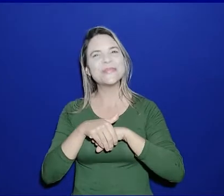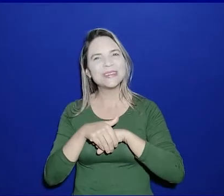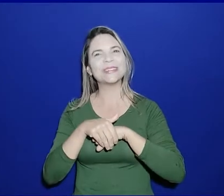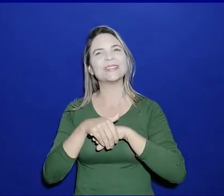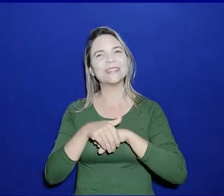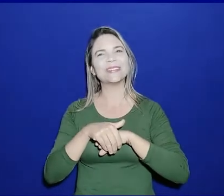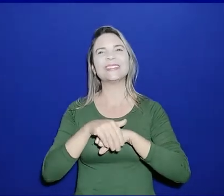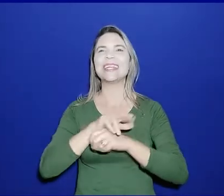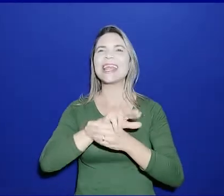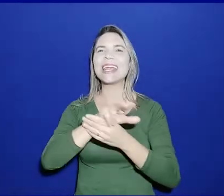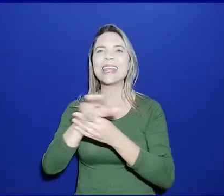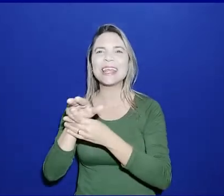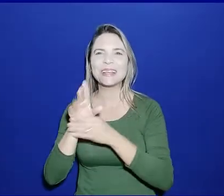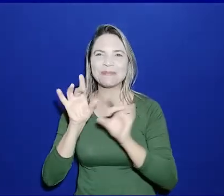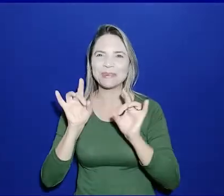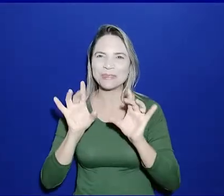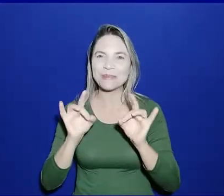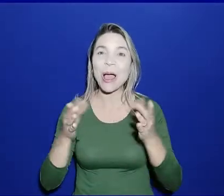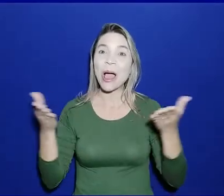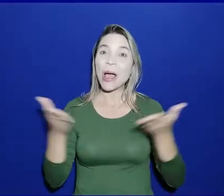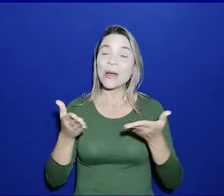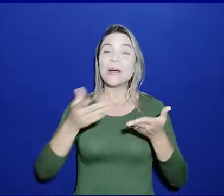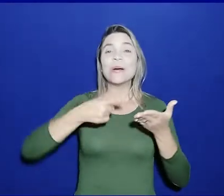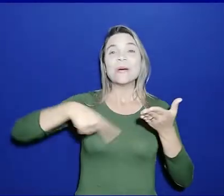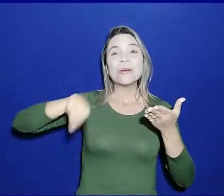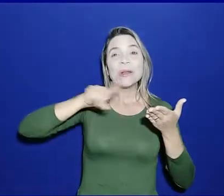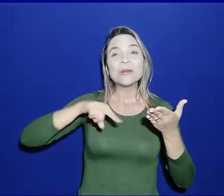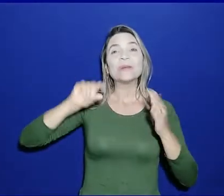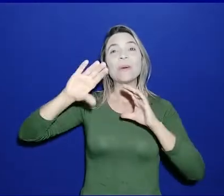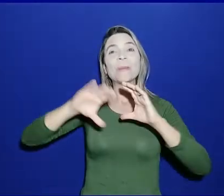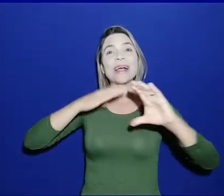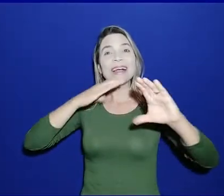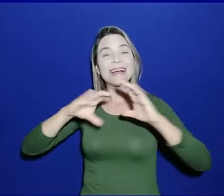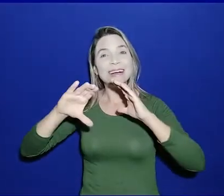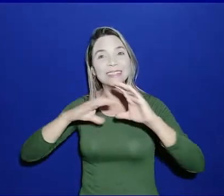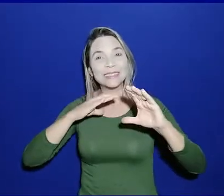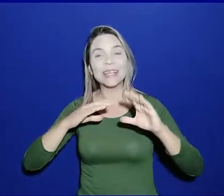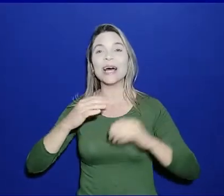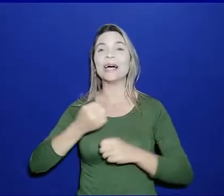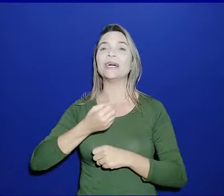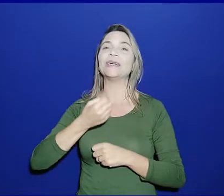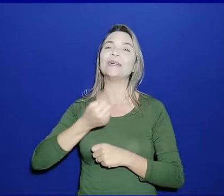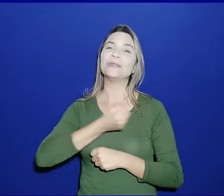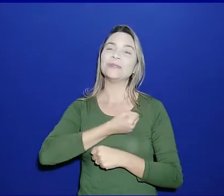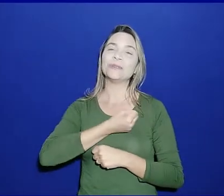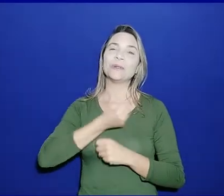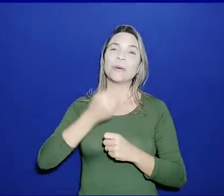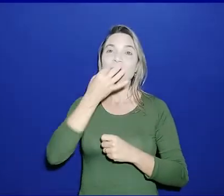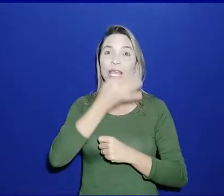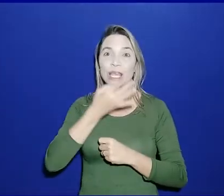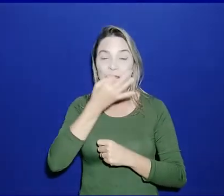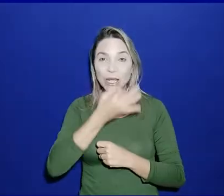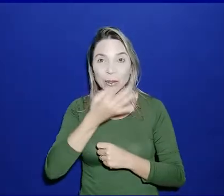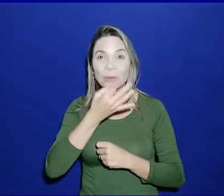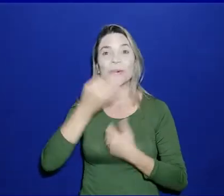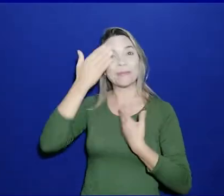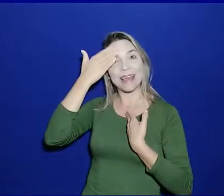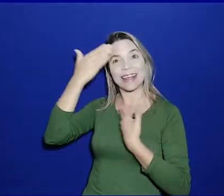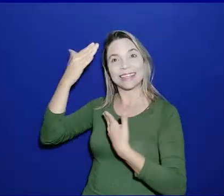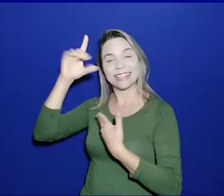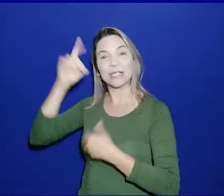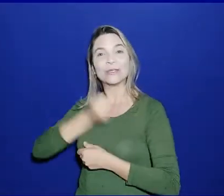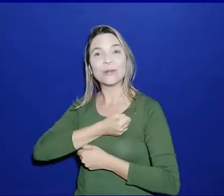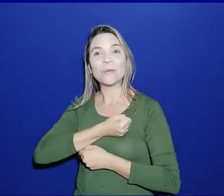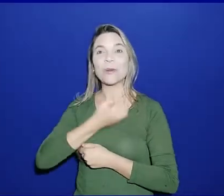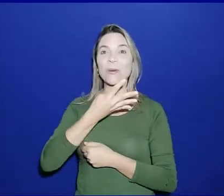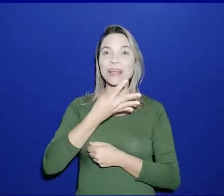meus queridos irmãos. Para esse momento de dedicação, nós cantaremos o hino Gratidão na Luta,